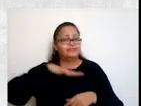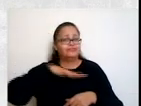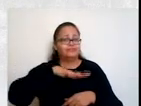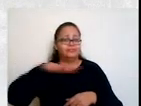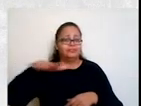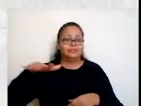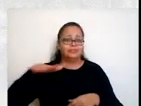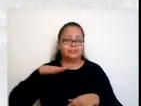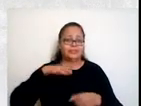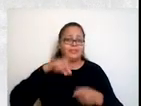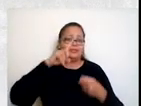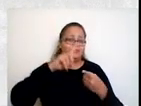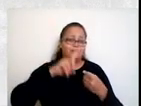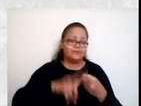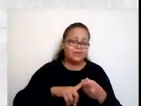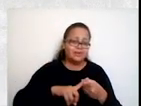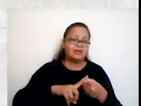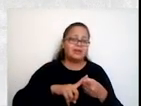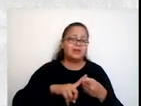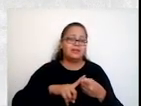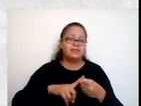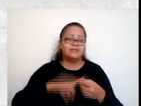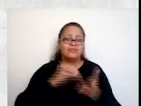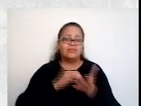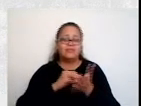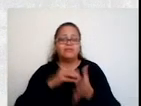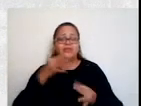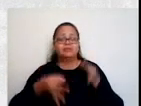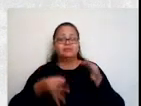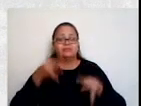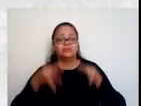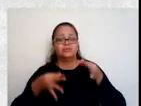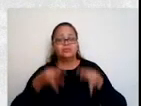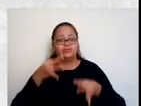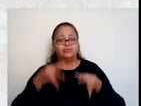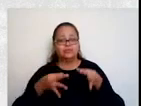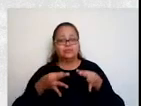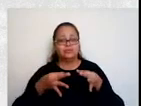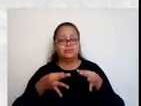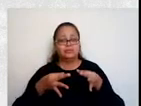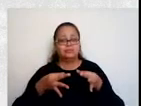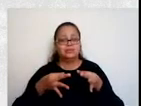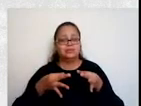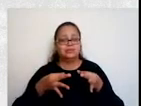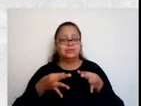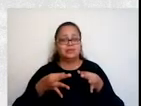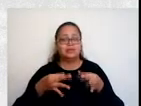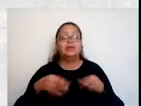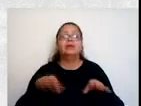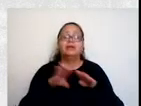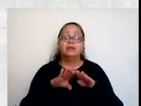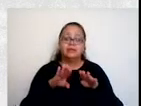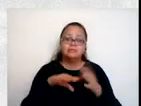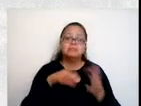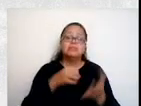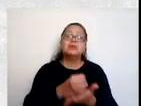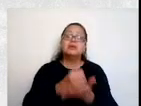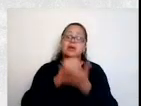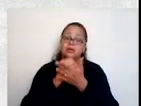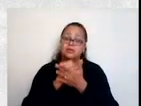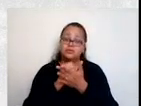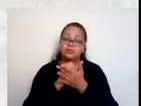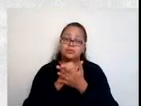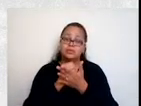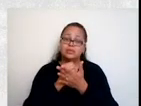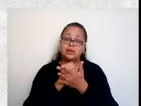e vingavam as injustiças que eram praticadas por eles, pelos latifundiários, ora também